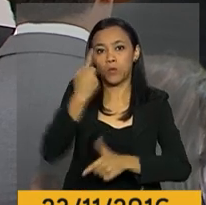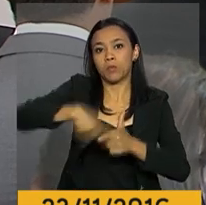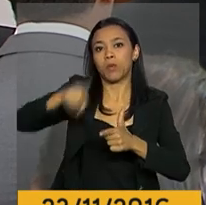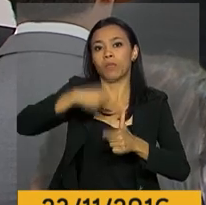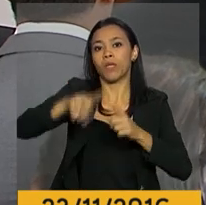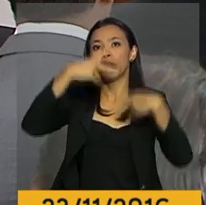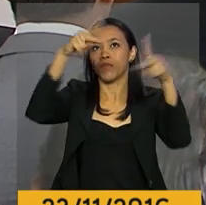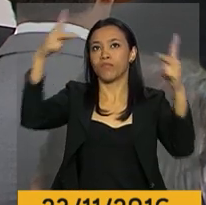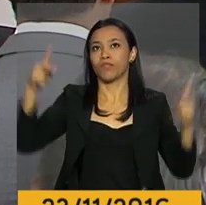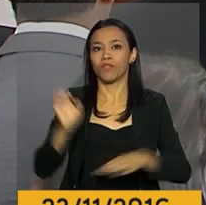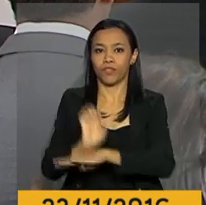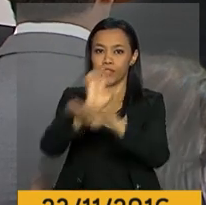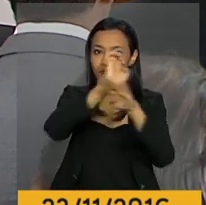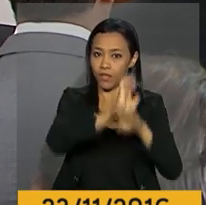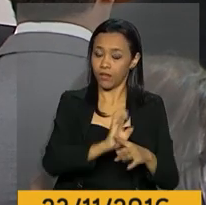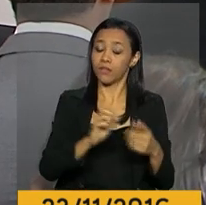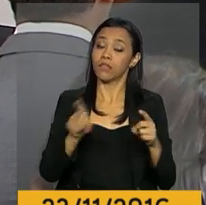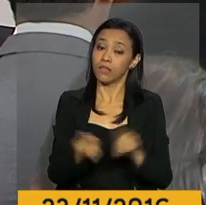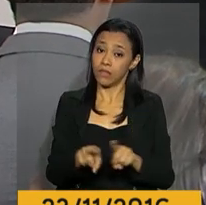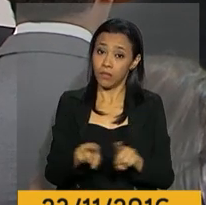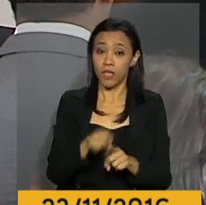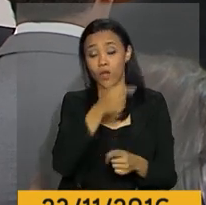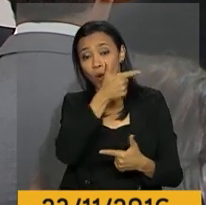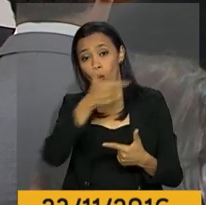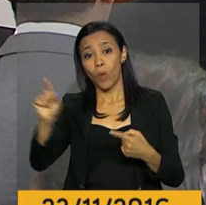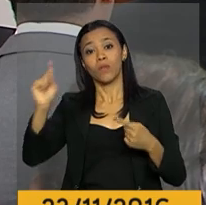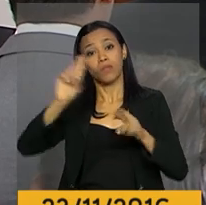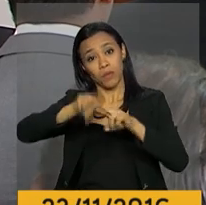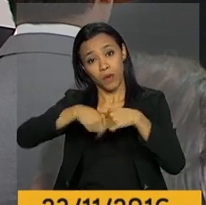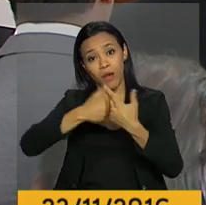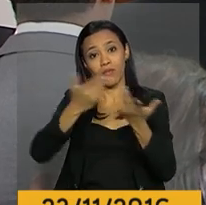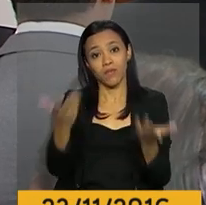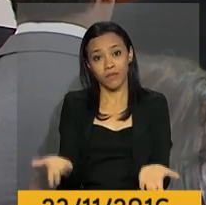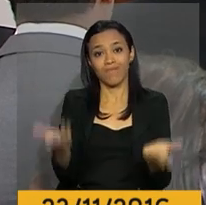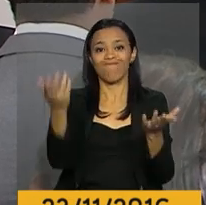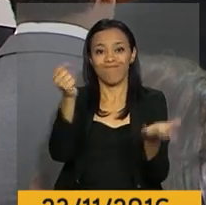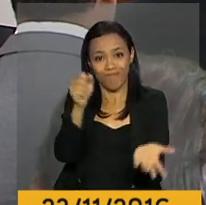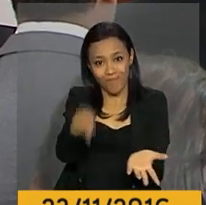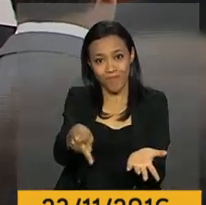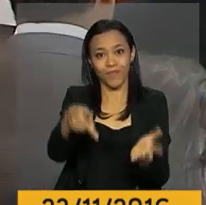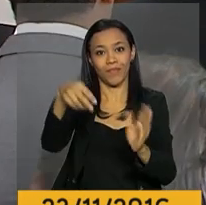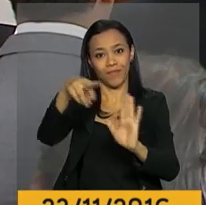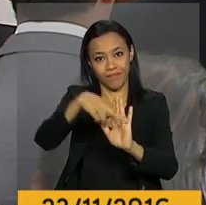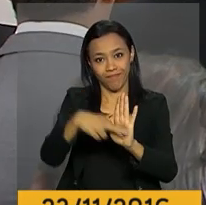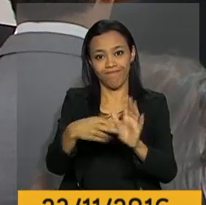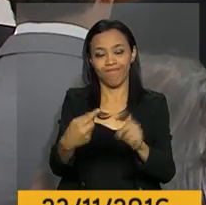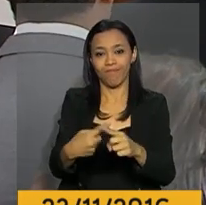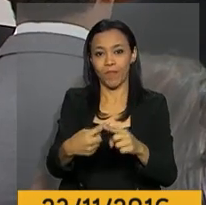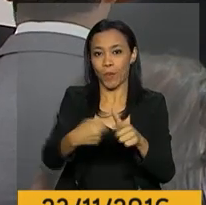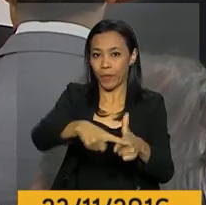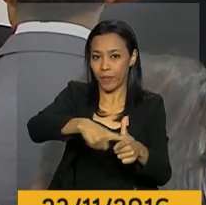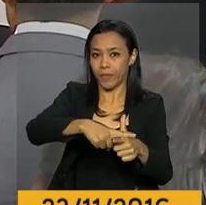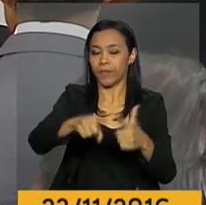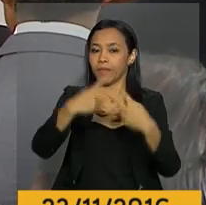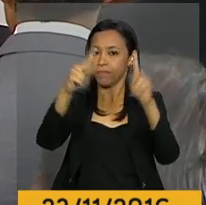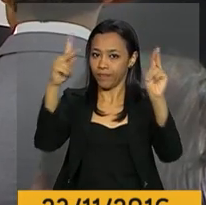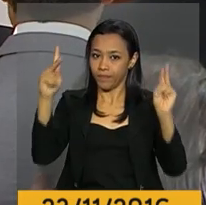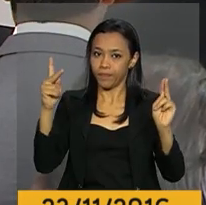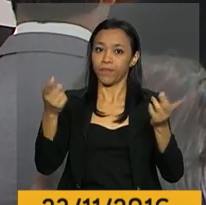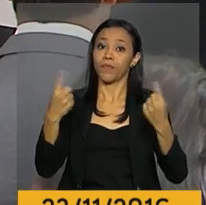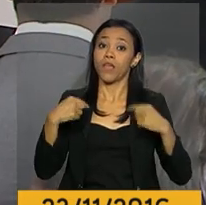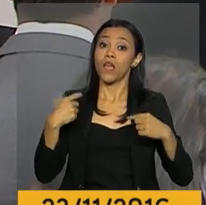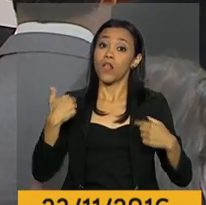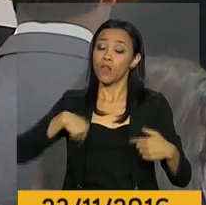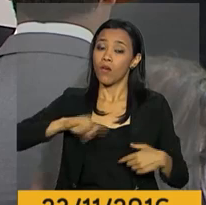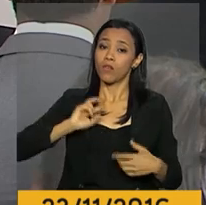outras razões precisamente pela questão previdenciária mas de outro lado nós vemos também para dizer que